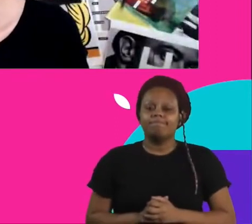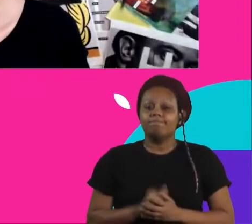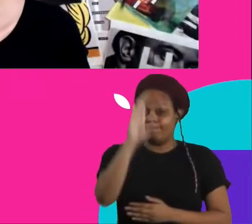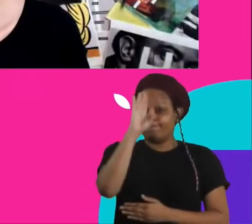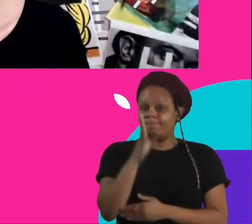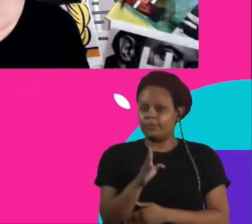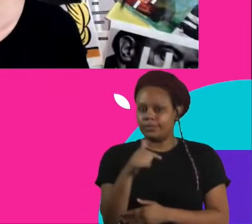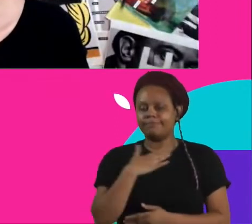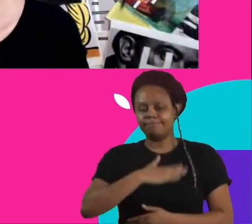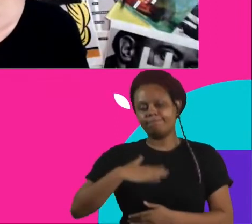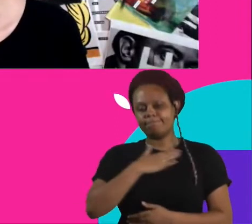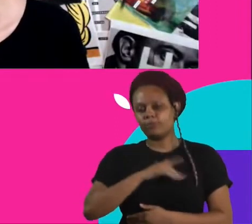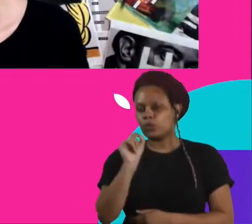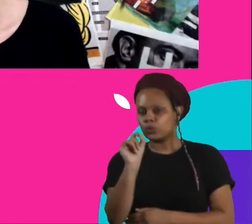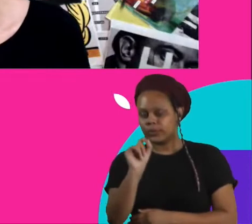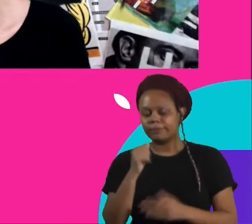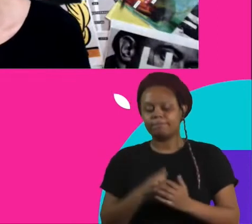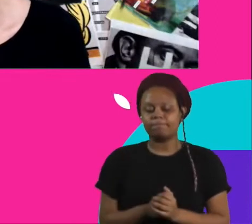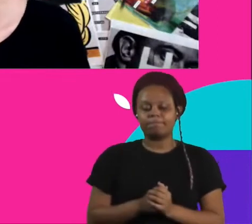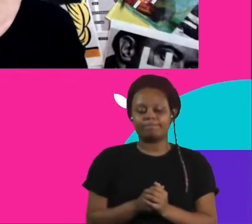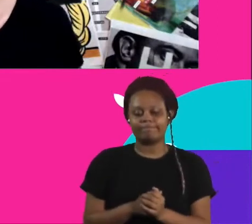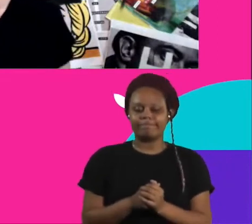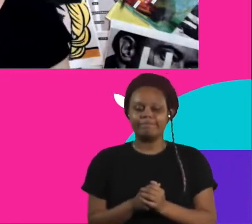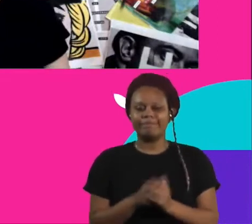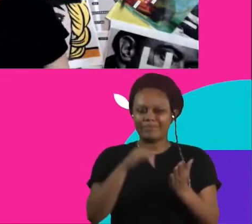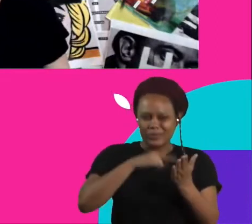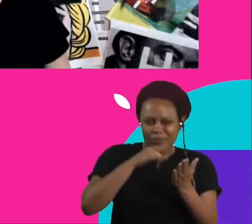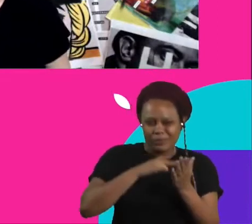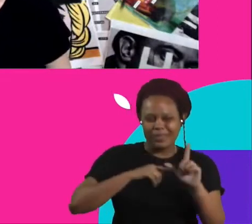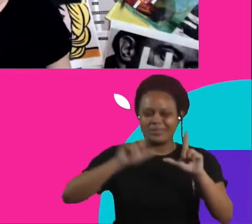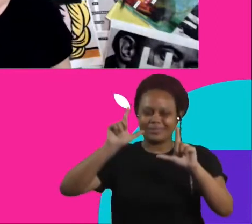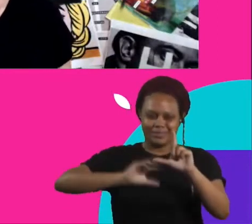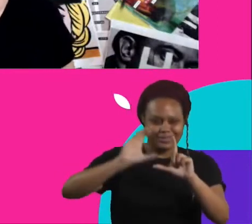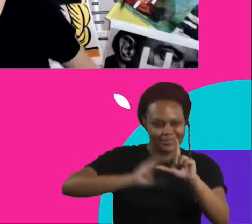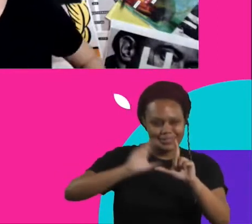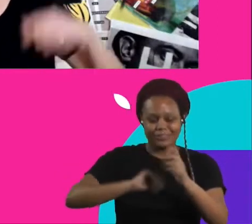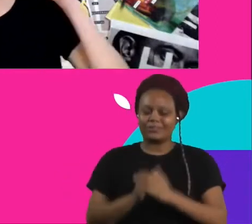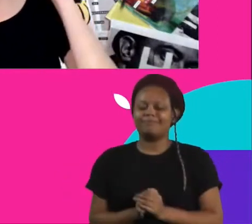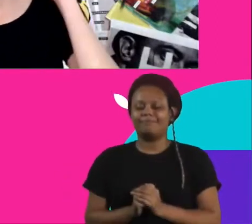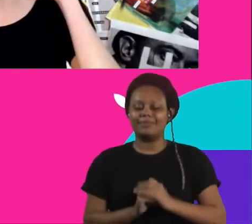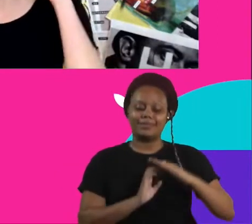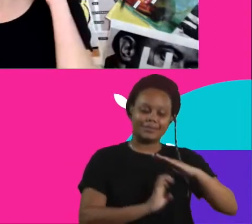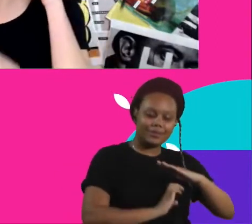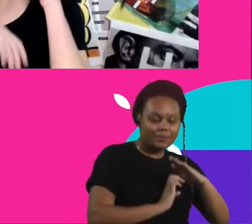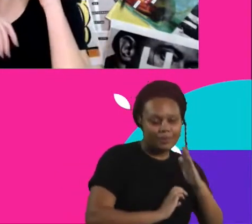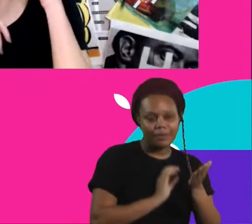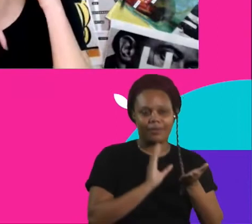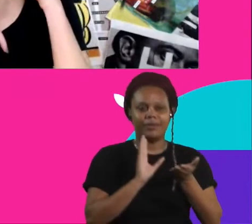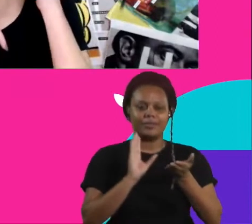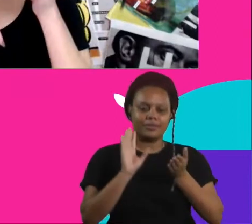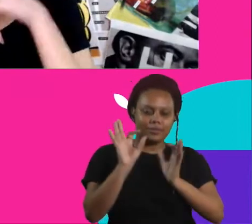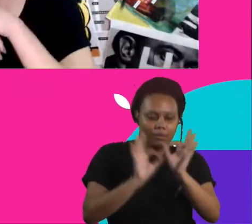gosto desses documentos do Fórum Econômico Mundial, do LinkedIn, das organizações que fazem pesquisas